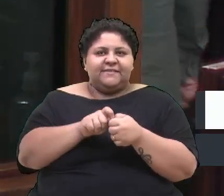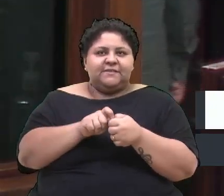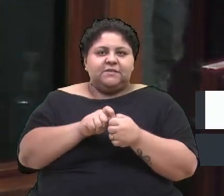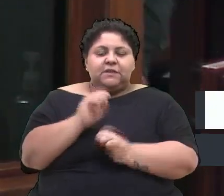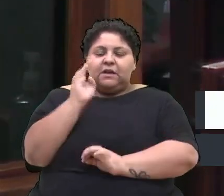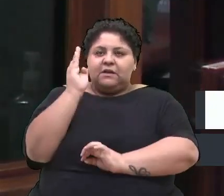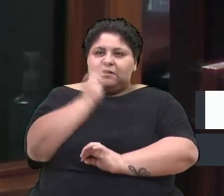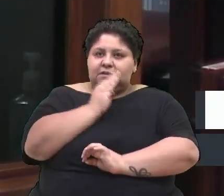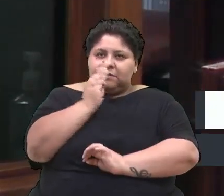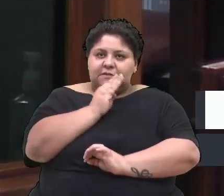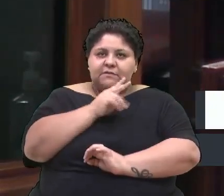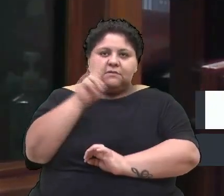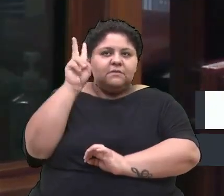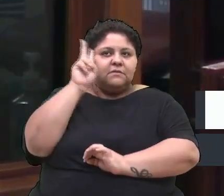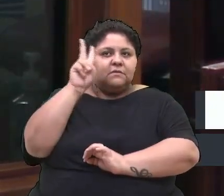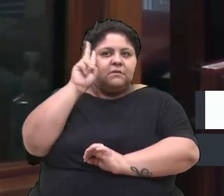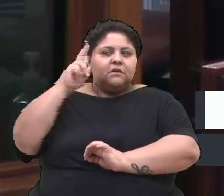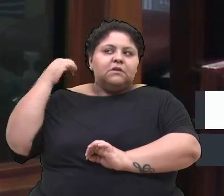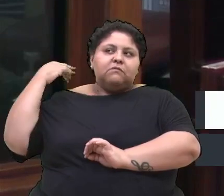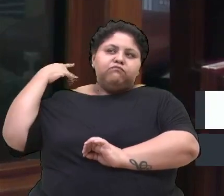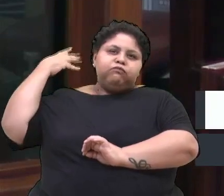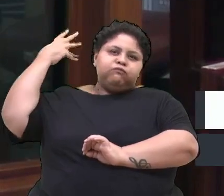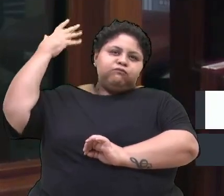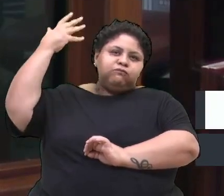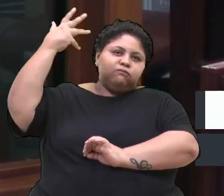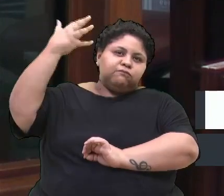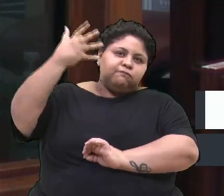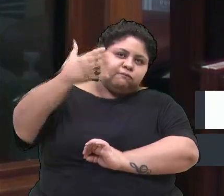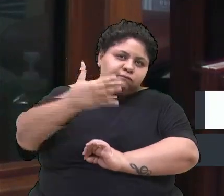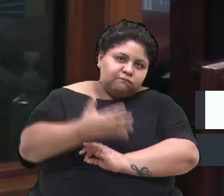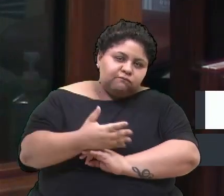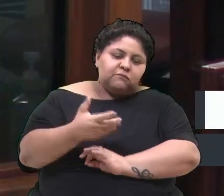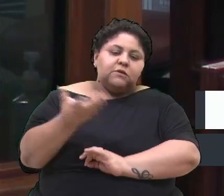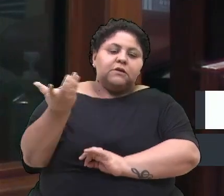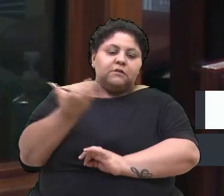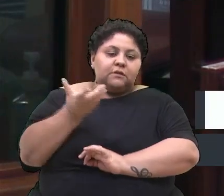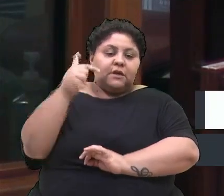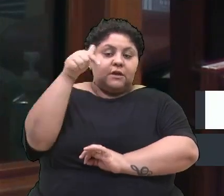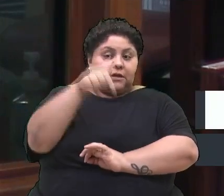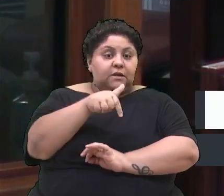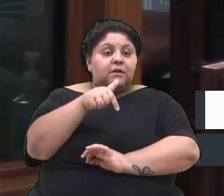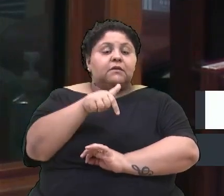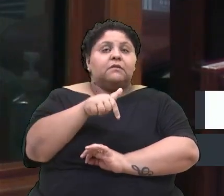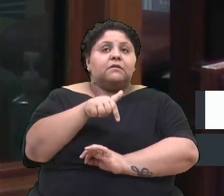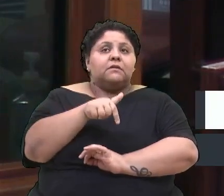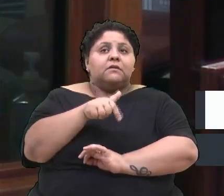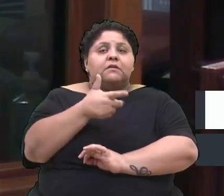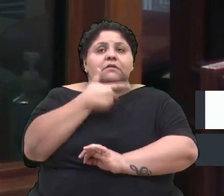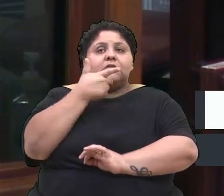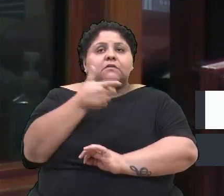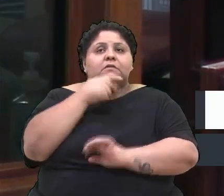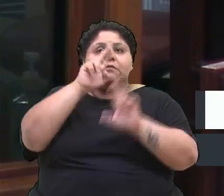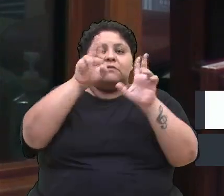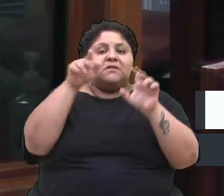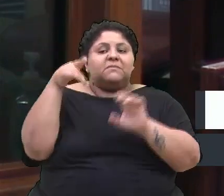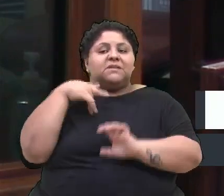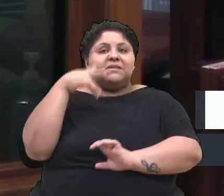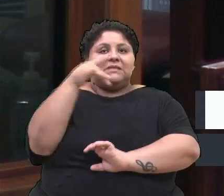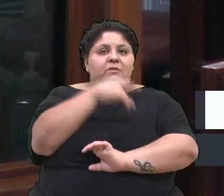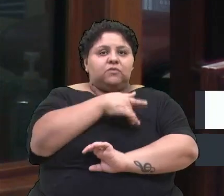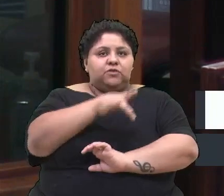rápida retrospectiva, visto que ainda quero, nesse espaço, abordar o tema saúde.